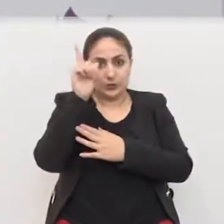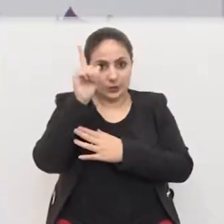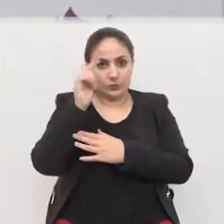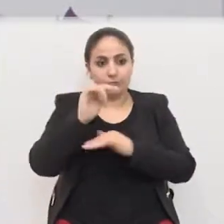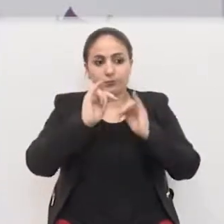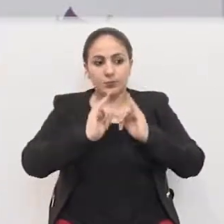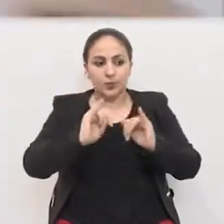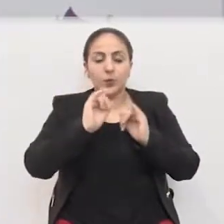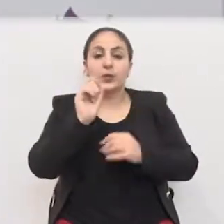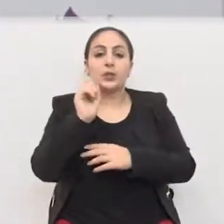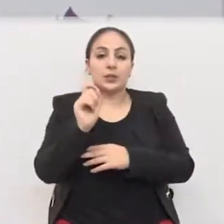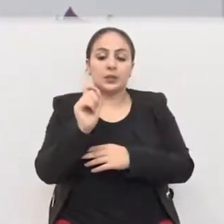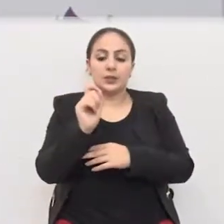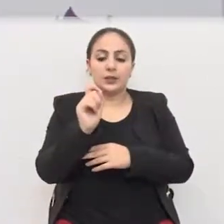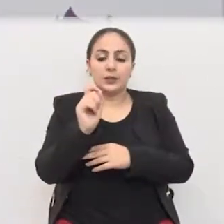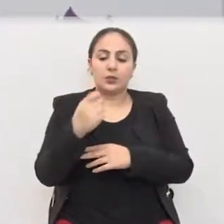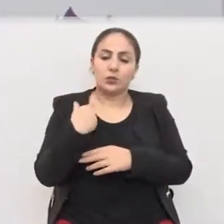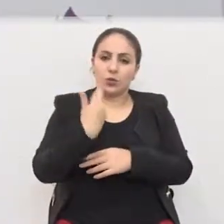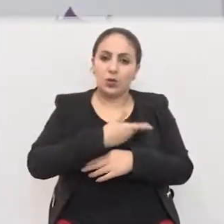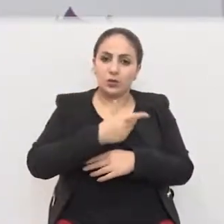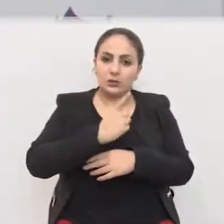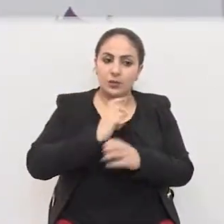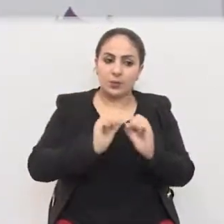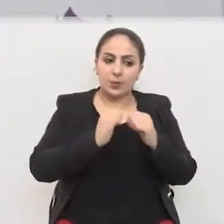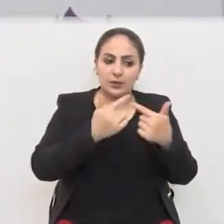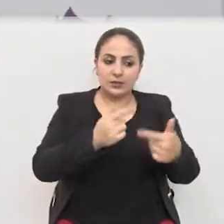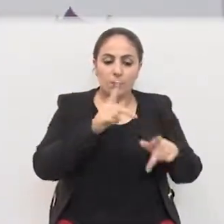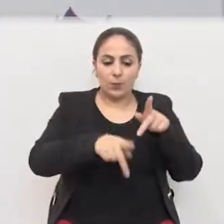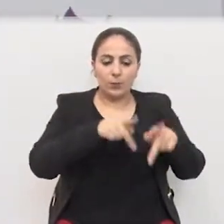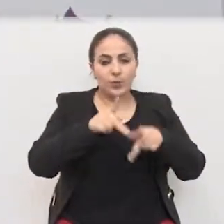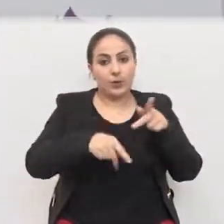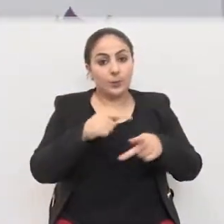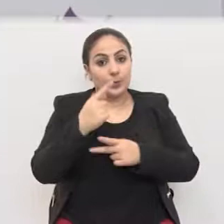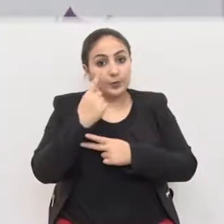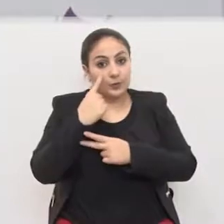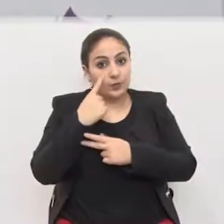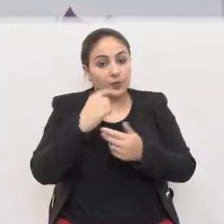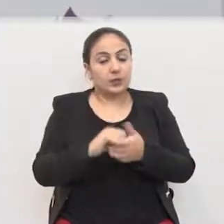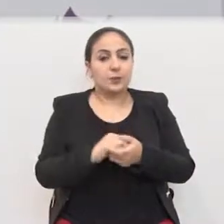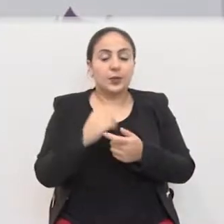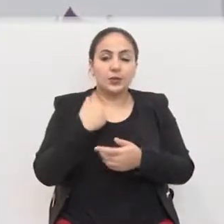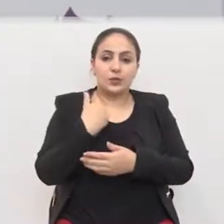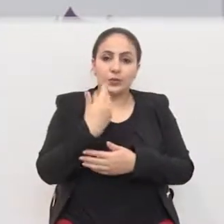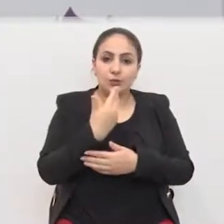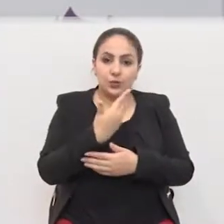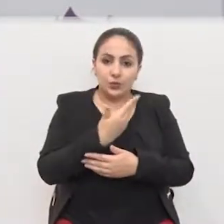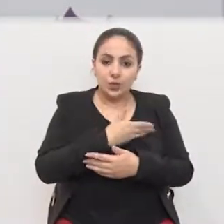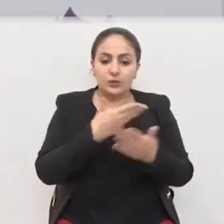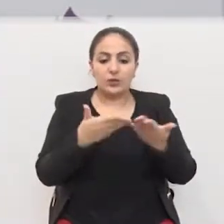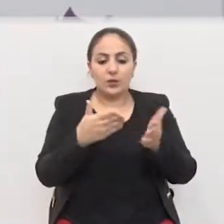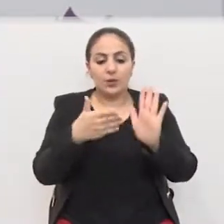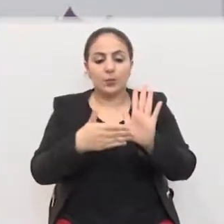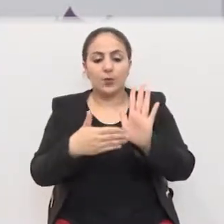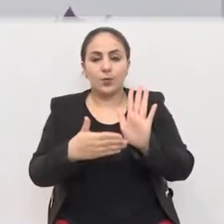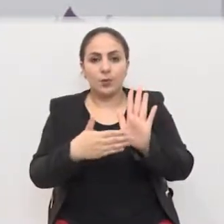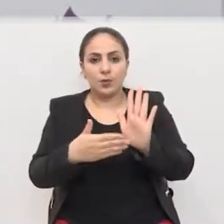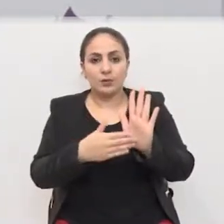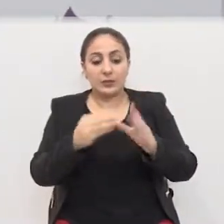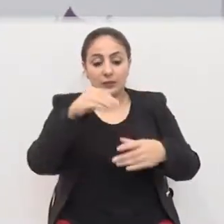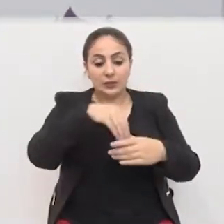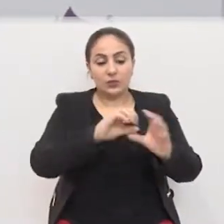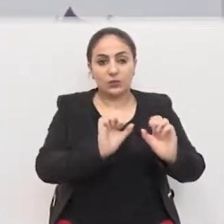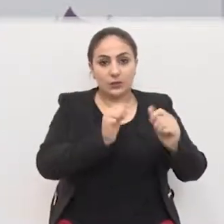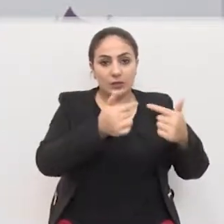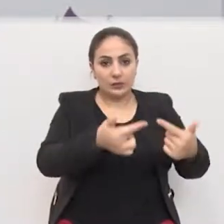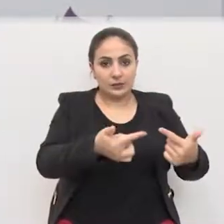Luciano Azevedo, onde então agora nós temos uma ação popular que tramita nesse sentido. Nós vamos levar agora essa proposta dentro